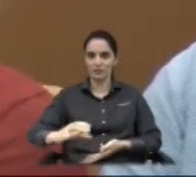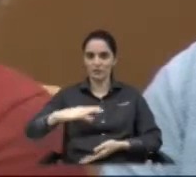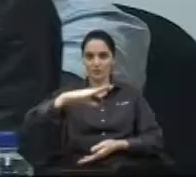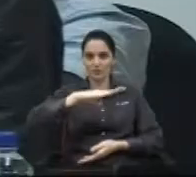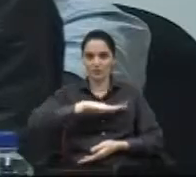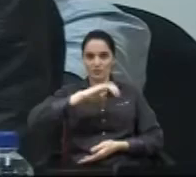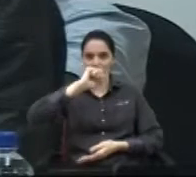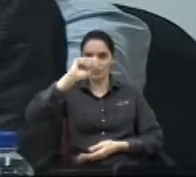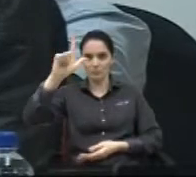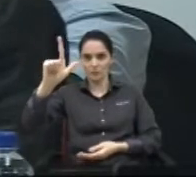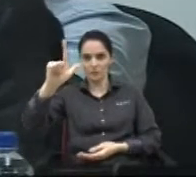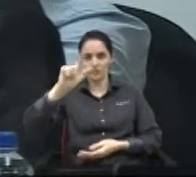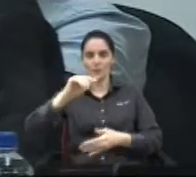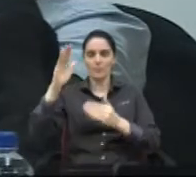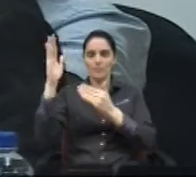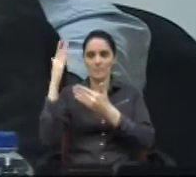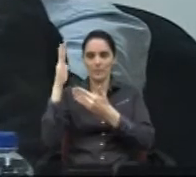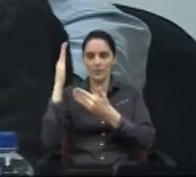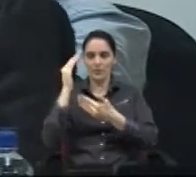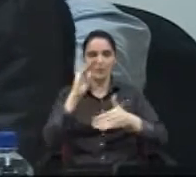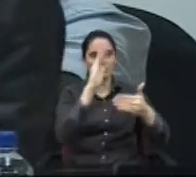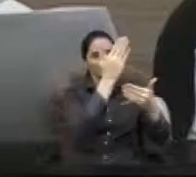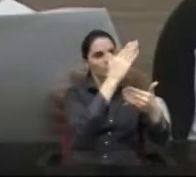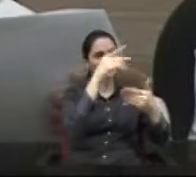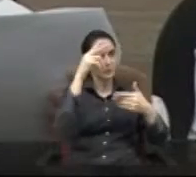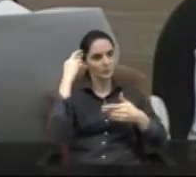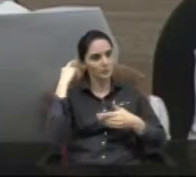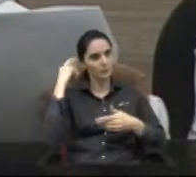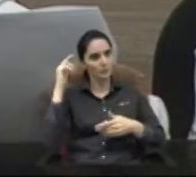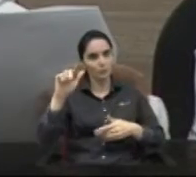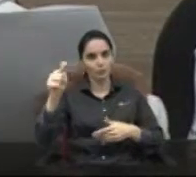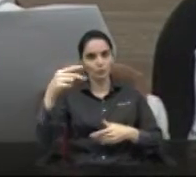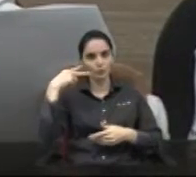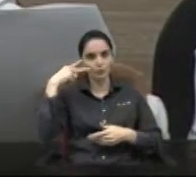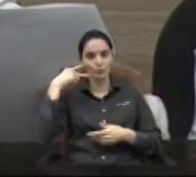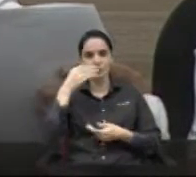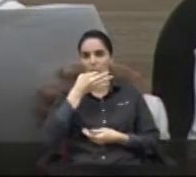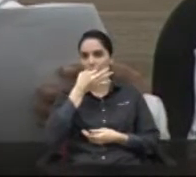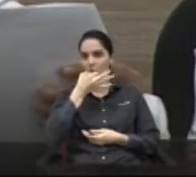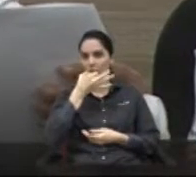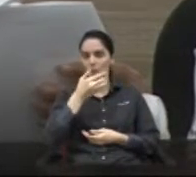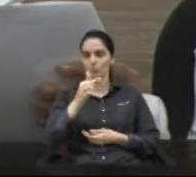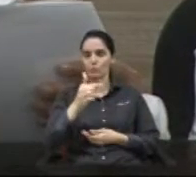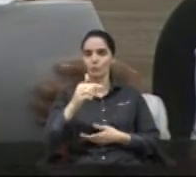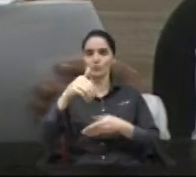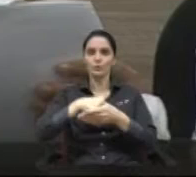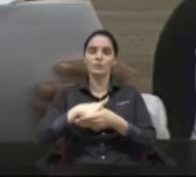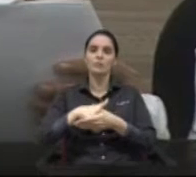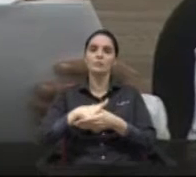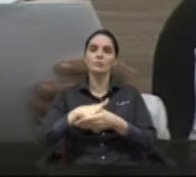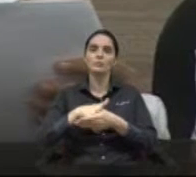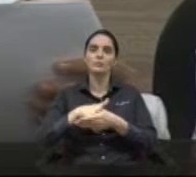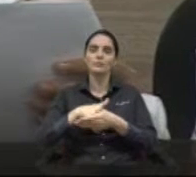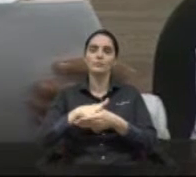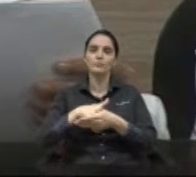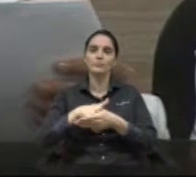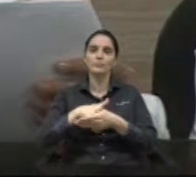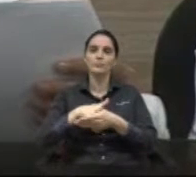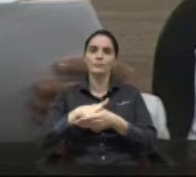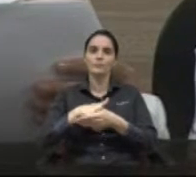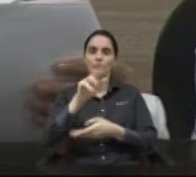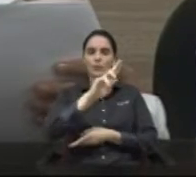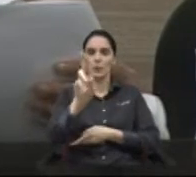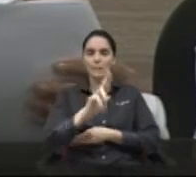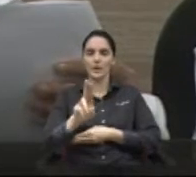cidadã limeirense. Parabéns e parabéns, Ronei. Mais algum vereador? Não havendo, vai à votação, e a votação